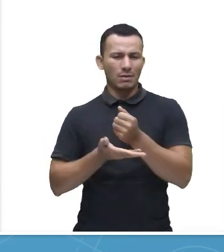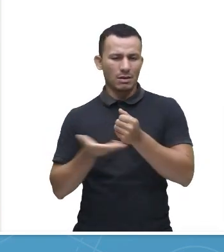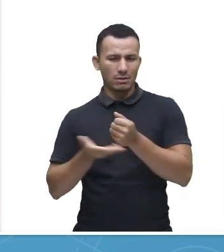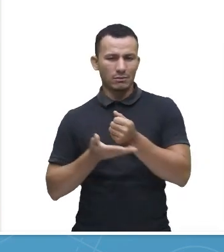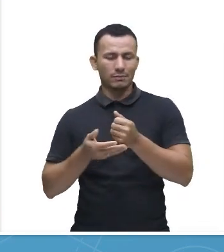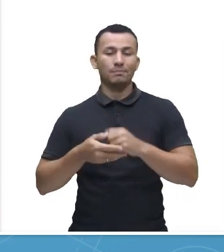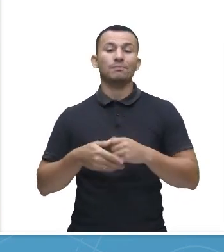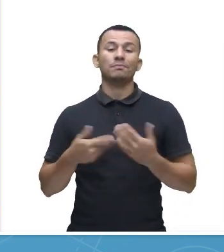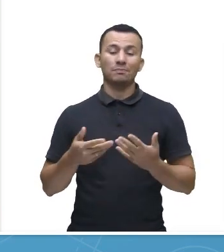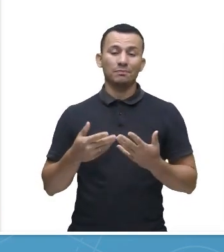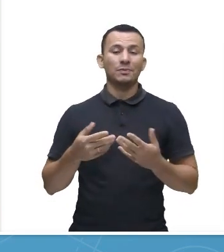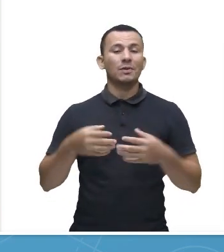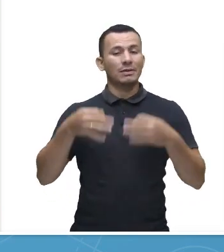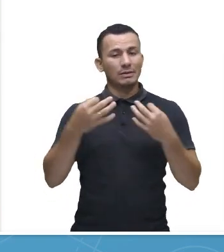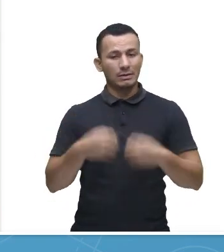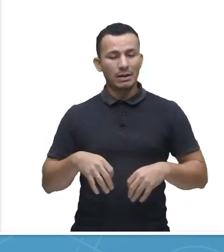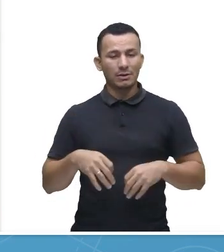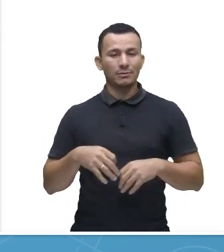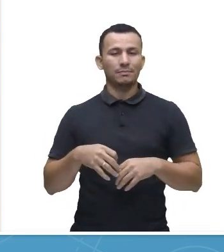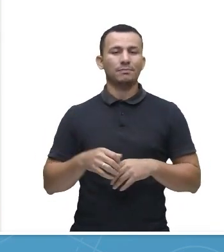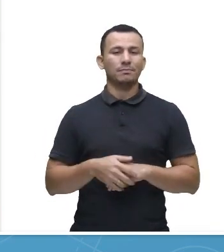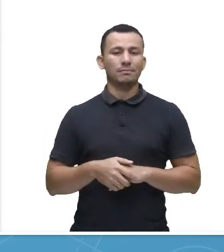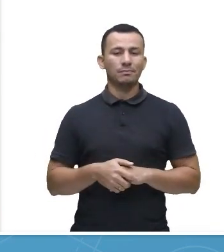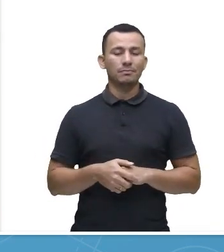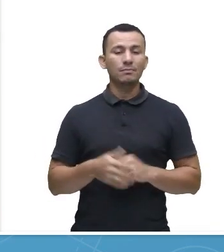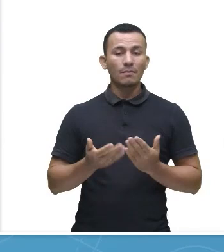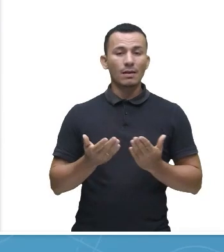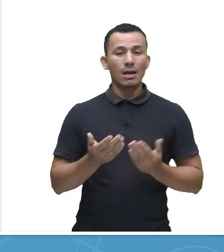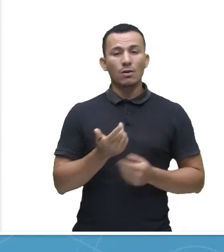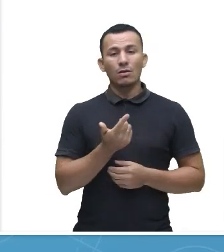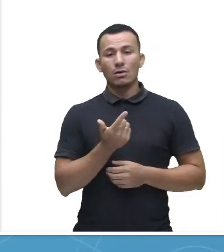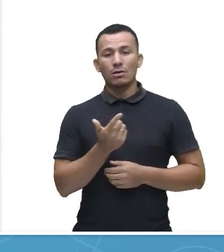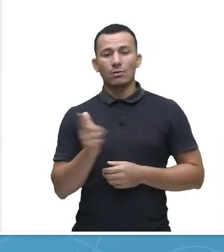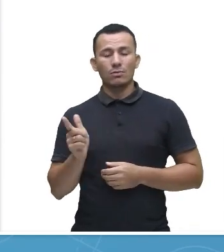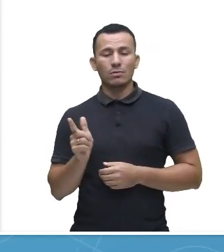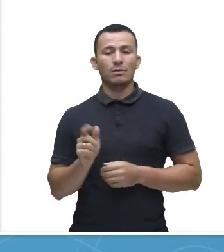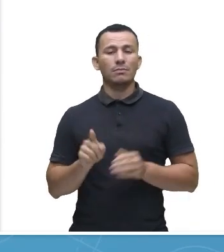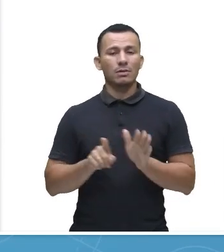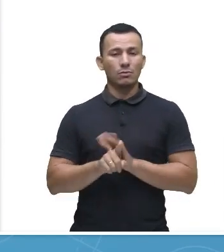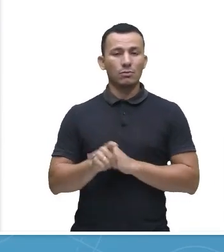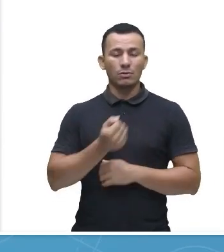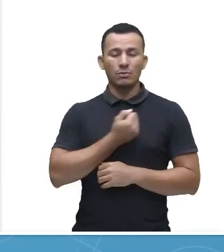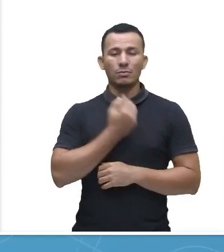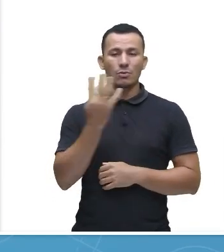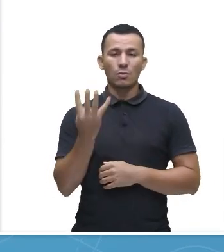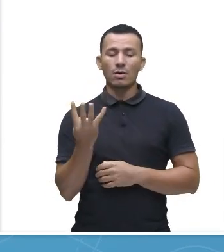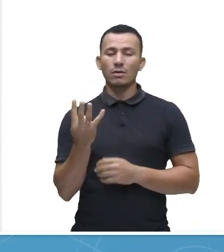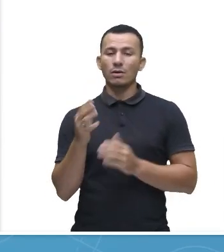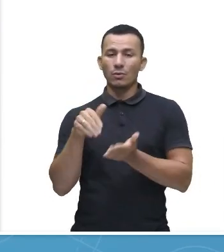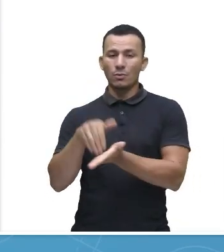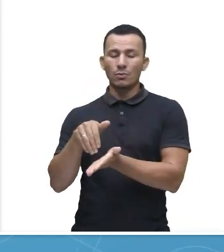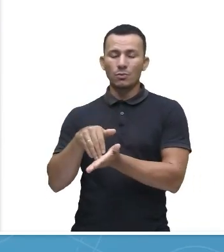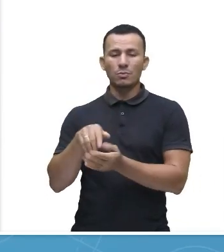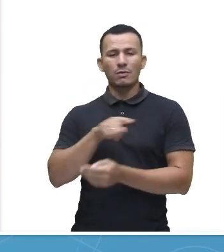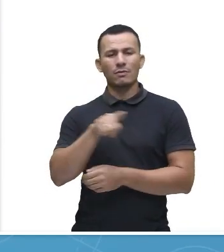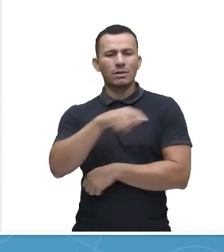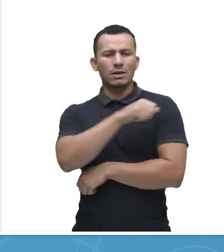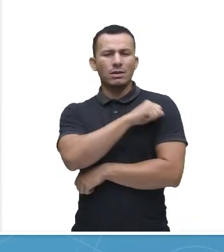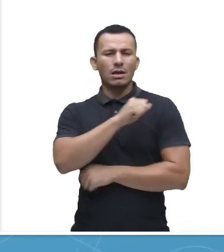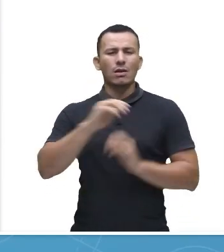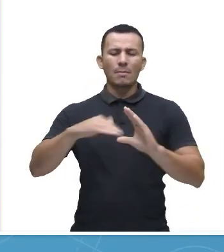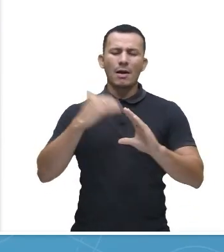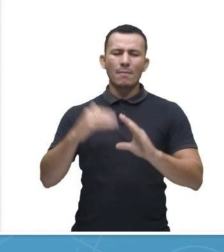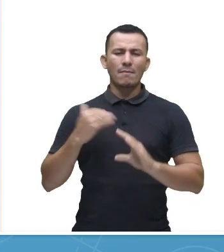nossa terceira questão, tá bom? E agora vamos para a quarta e última questão. Eu quero ver agora a participação de todos,